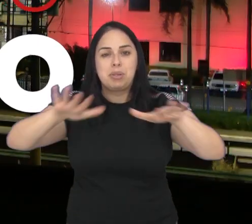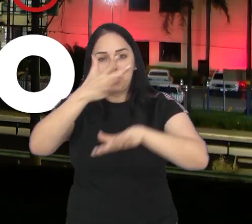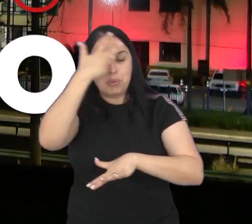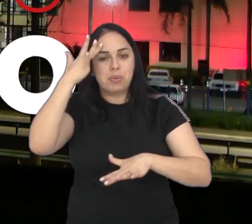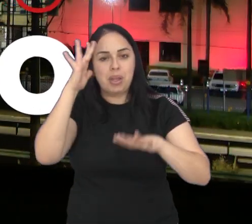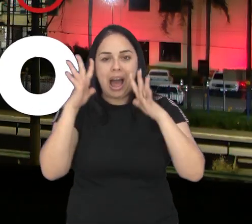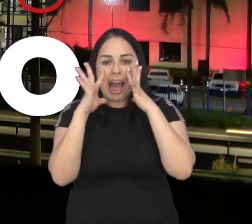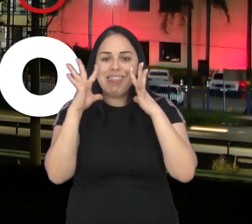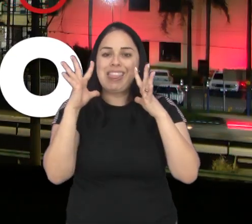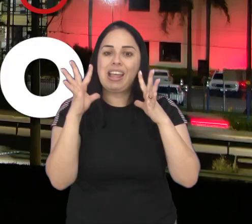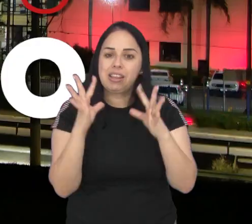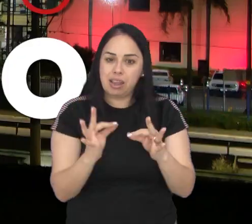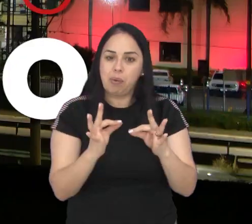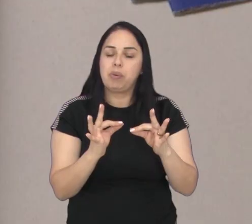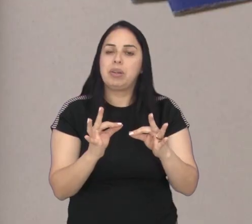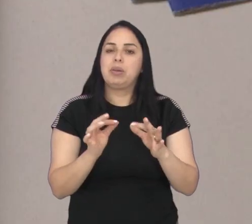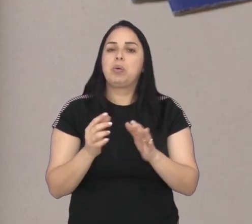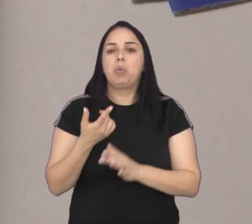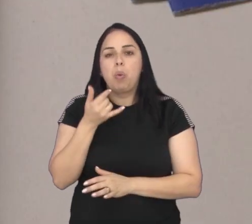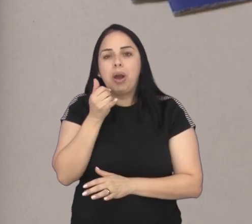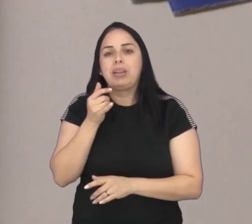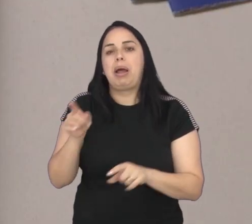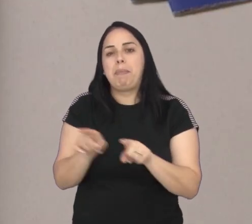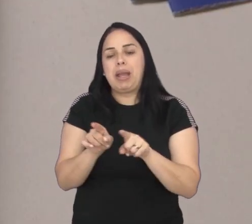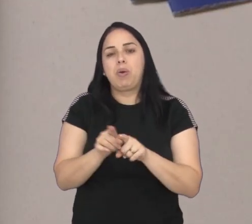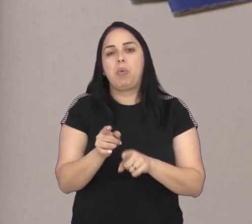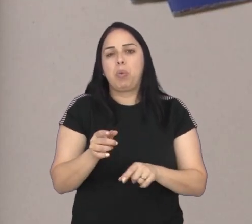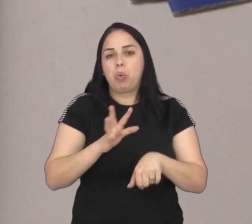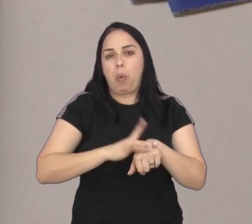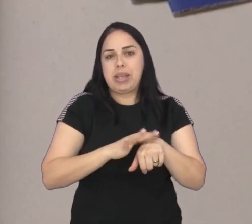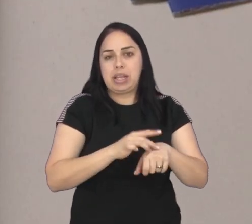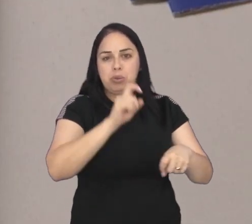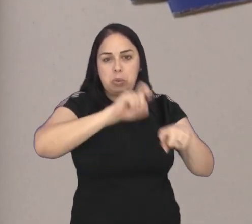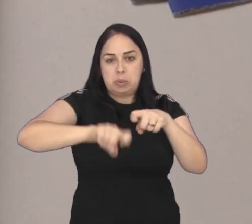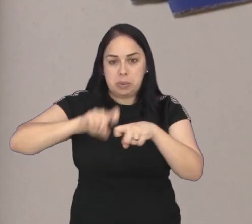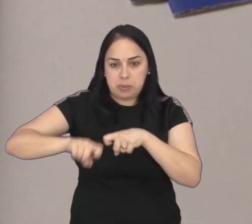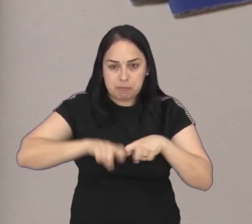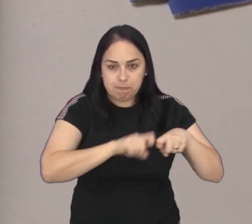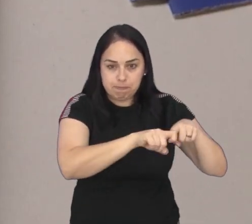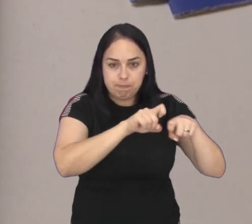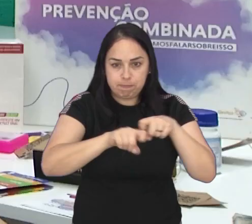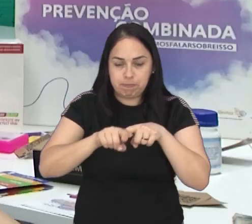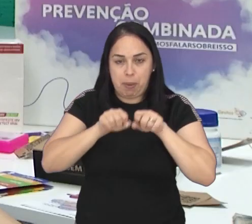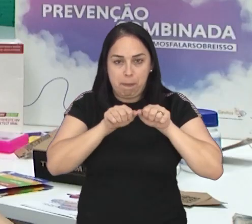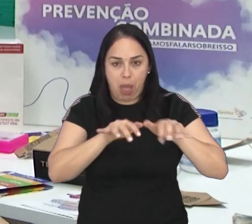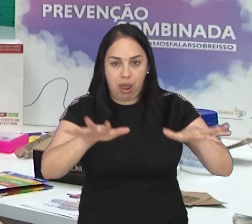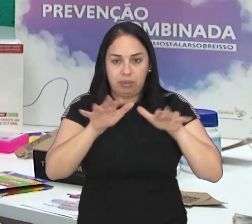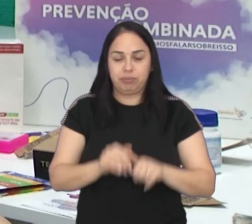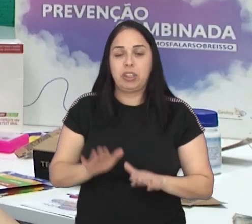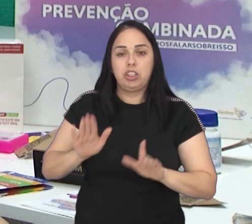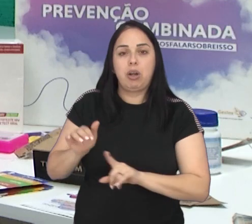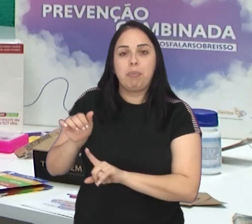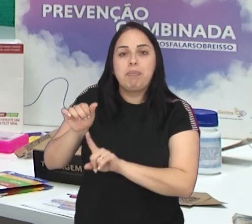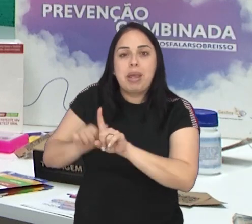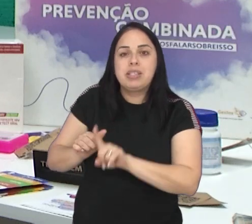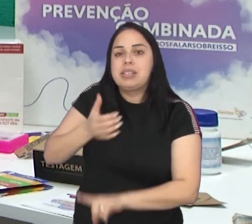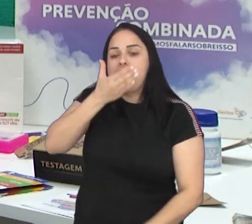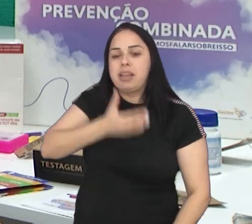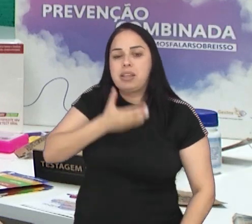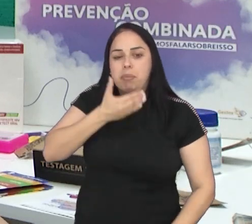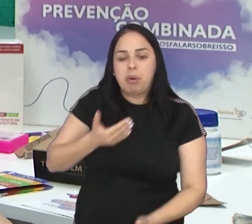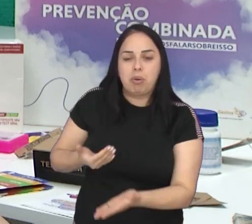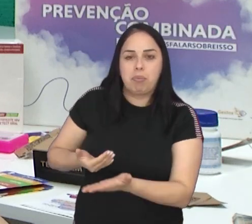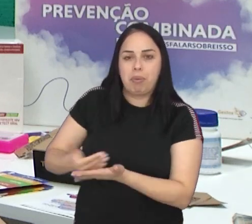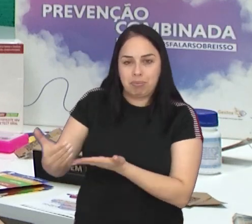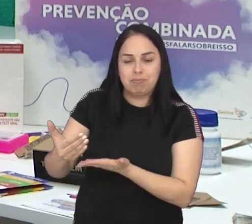a atenção para o HIV e demais infecções sexualmente transmissíveis. Nós já começamos, a partir do dia 1º